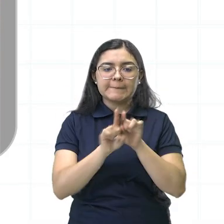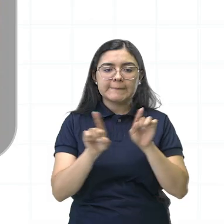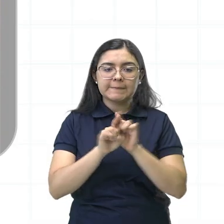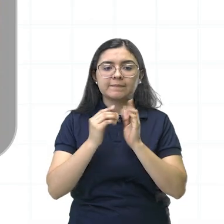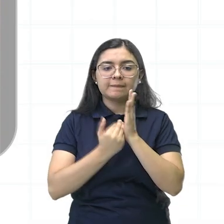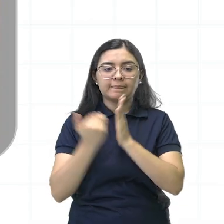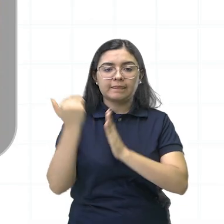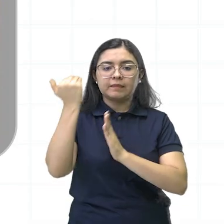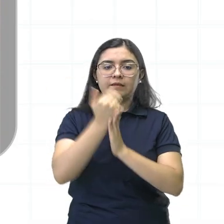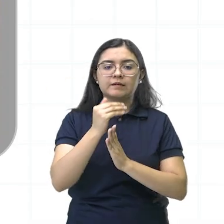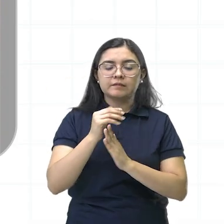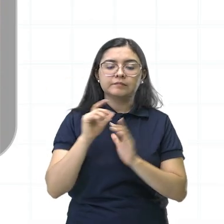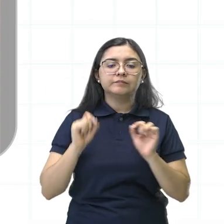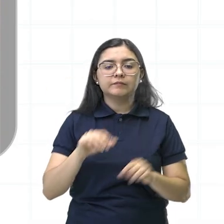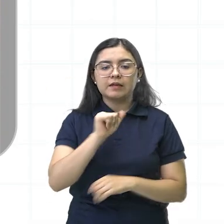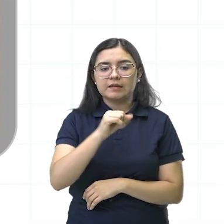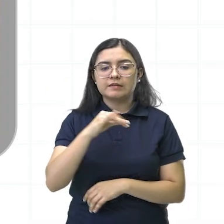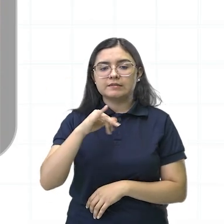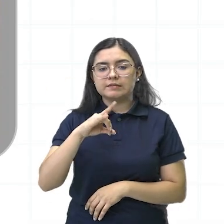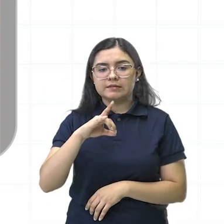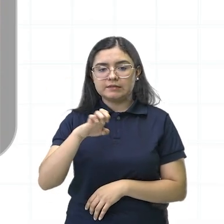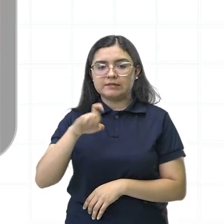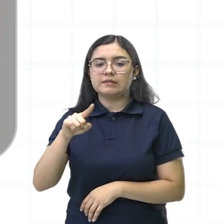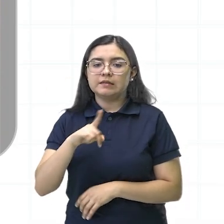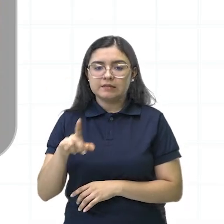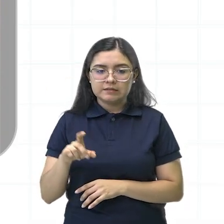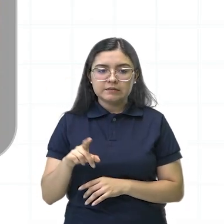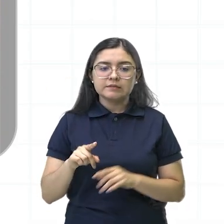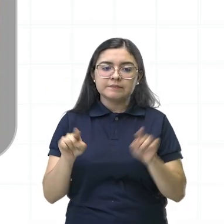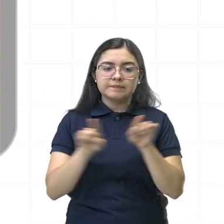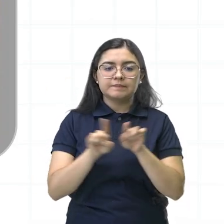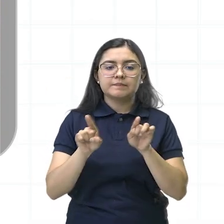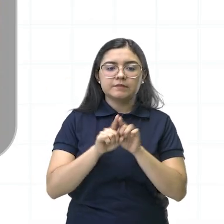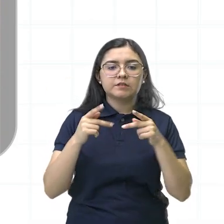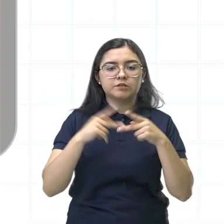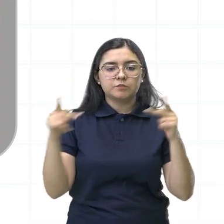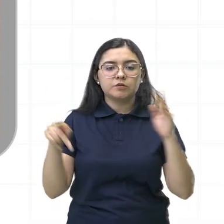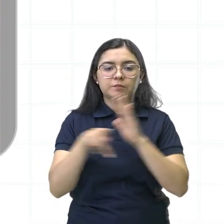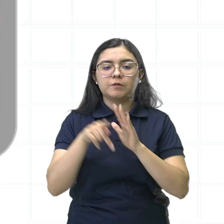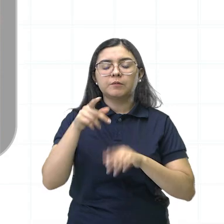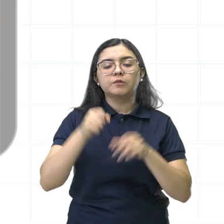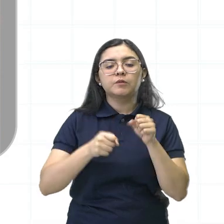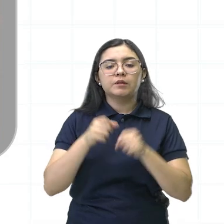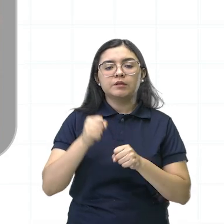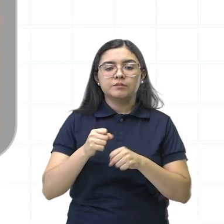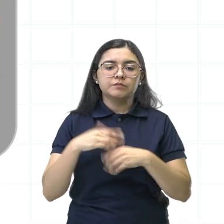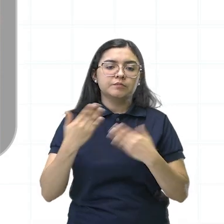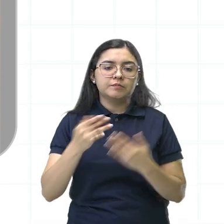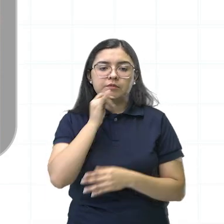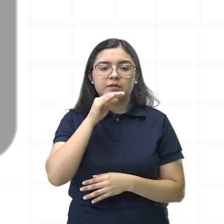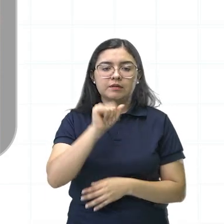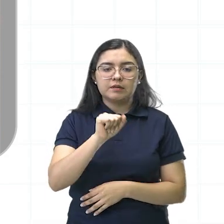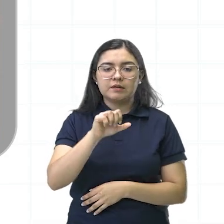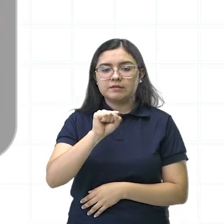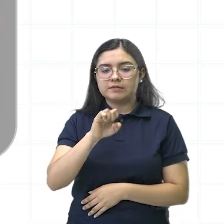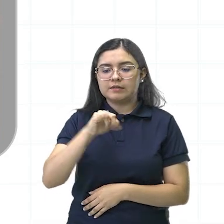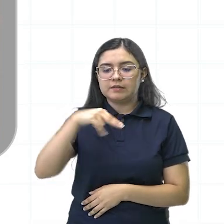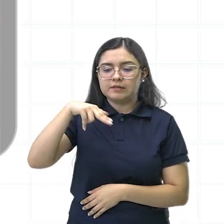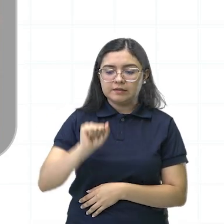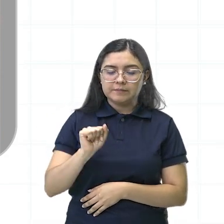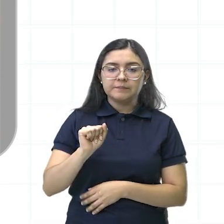vai haver o aumento da acidez, que desestabiliza as proteínas do leite, né? No caso, a